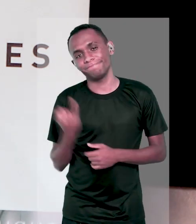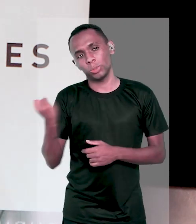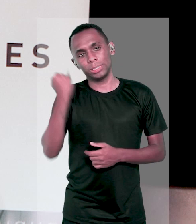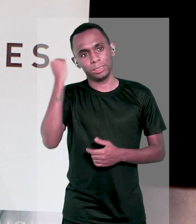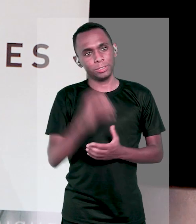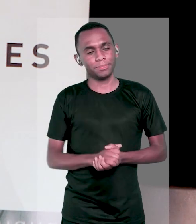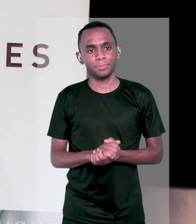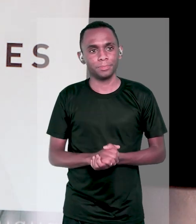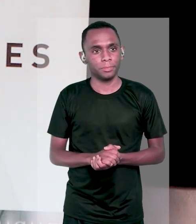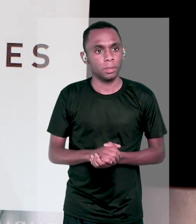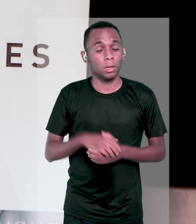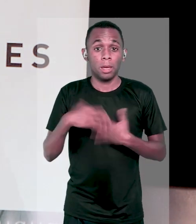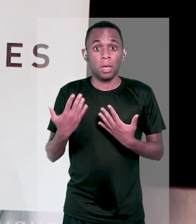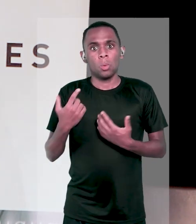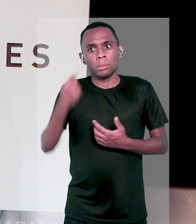do nosso corpo